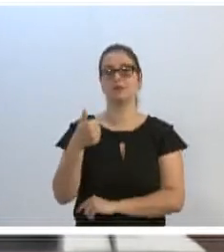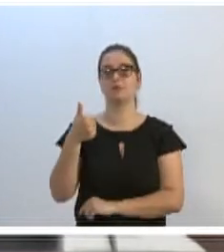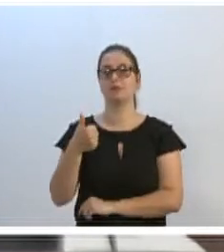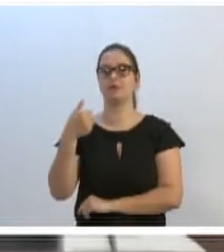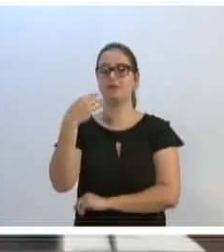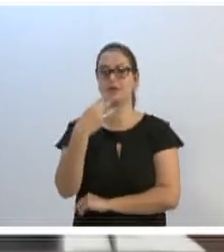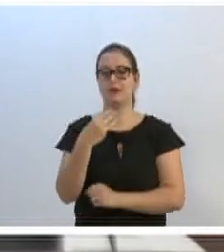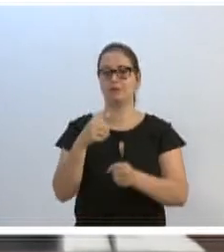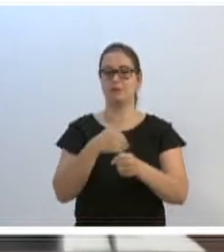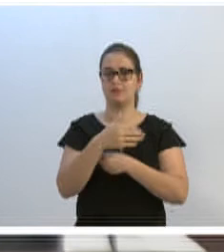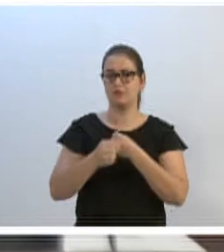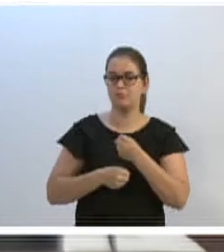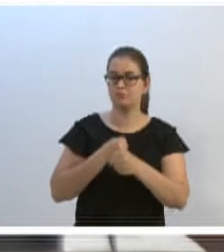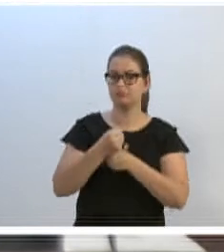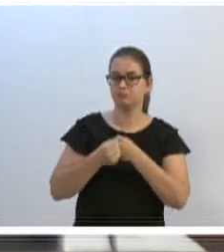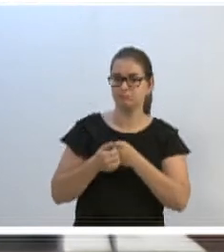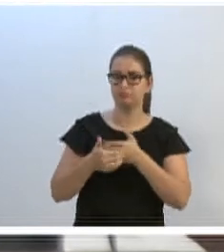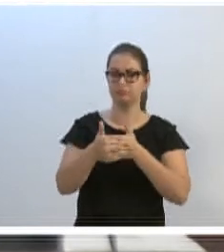113/2018.